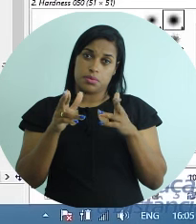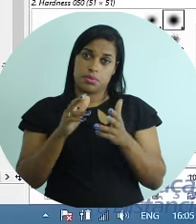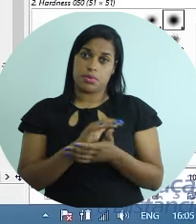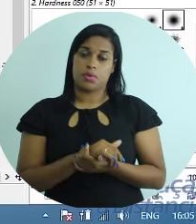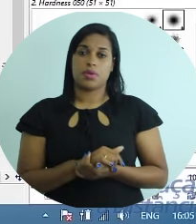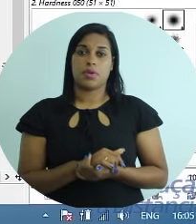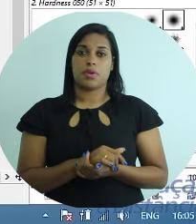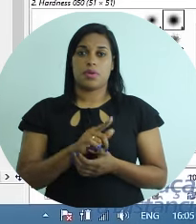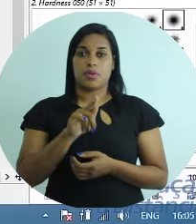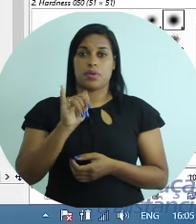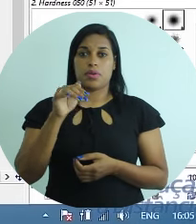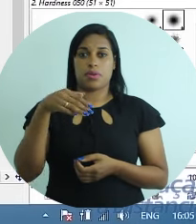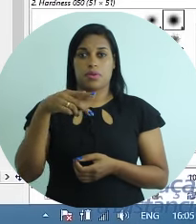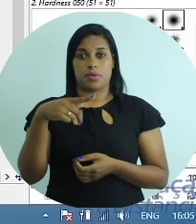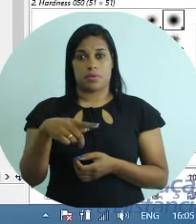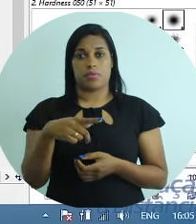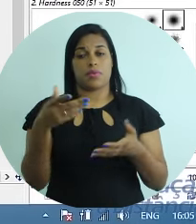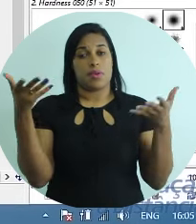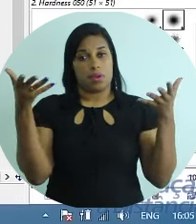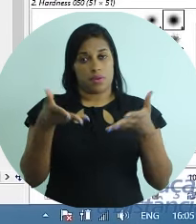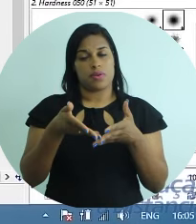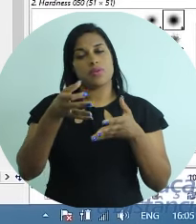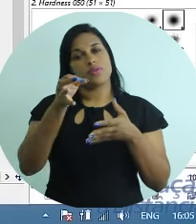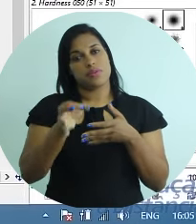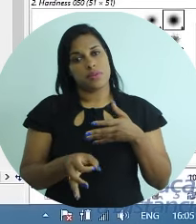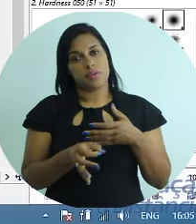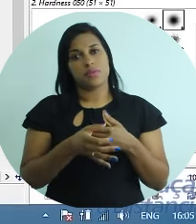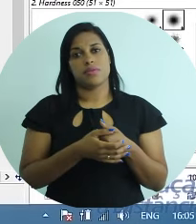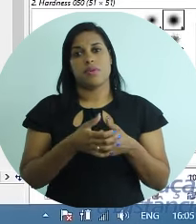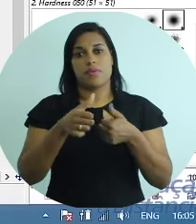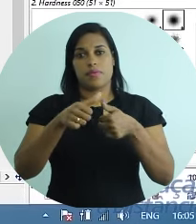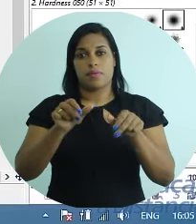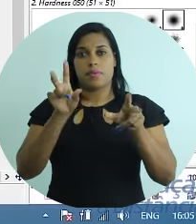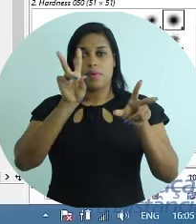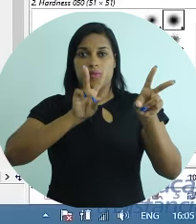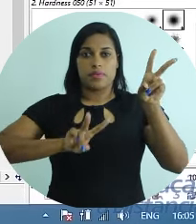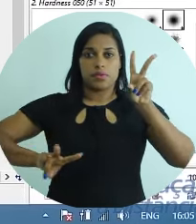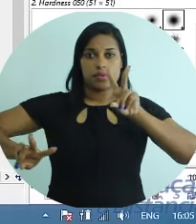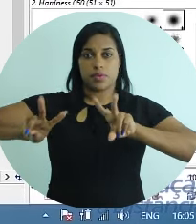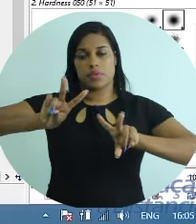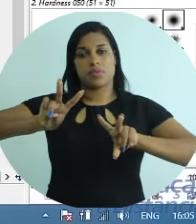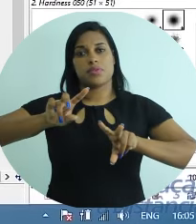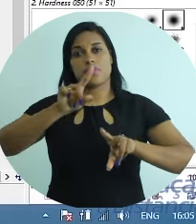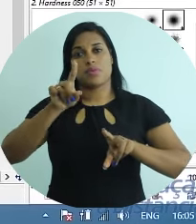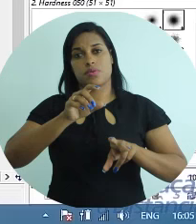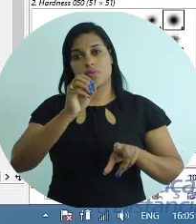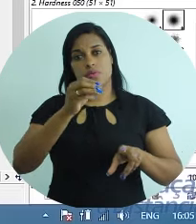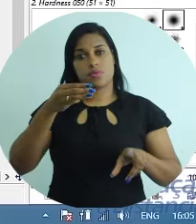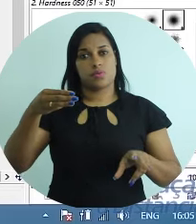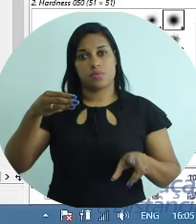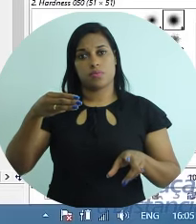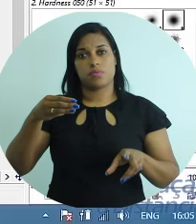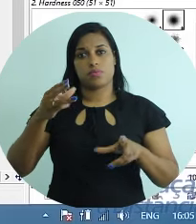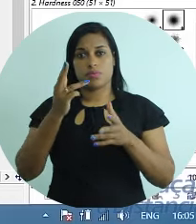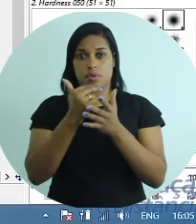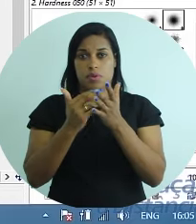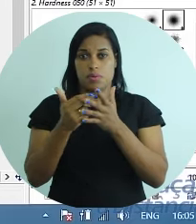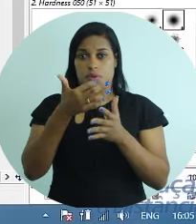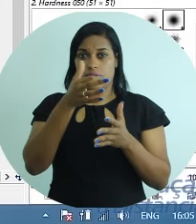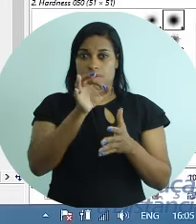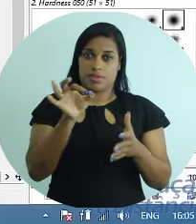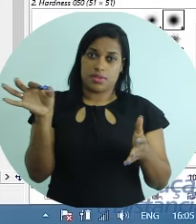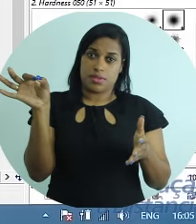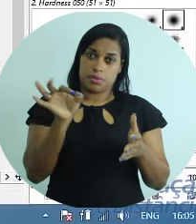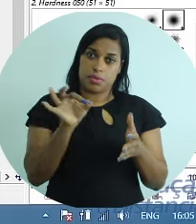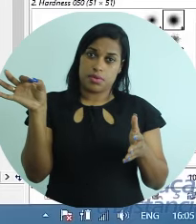E o Gimp, agora sim, se eu pedir para ficar com a visualização aqui, pelo menos o zoom da imagem com 100%